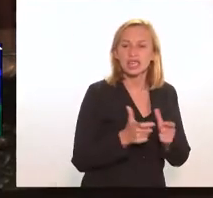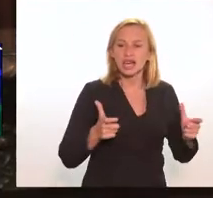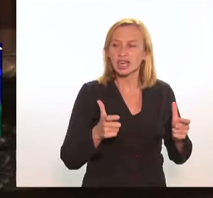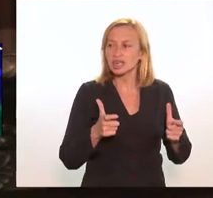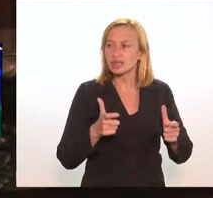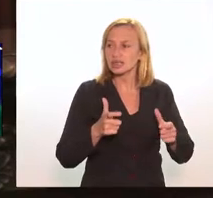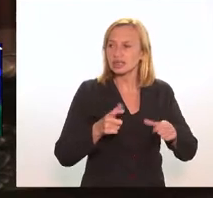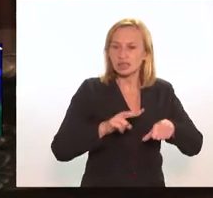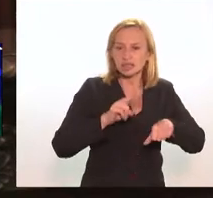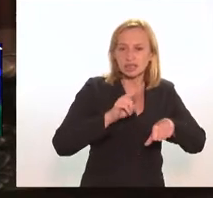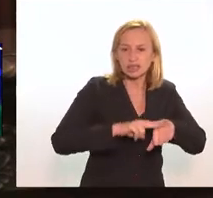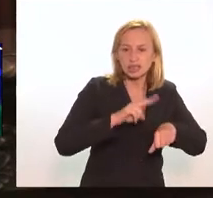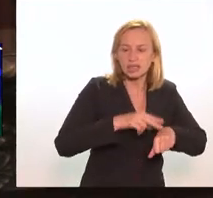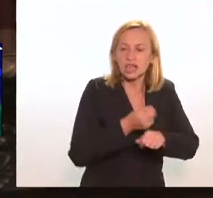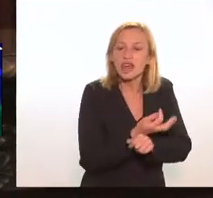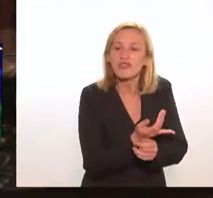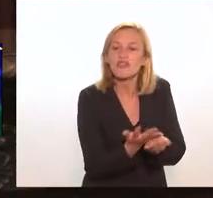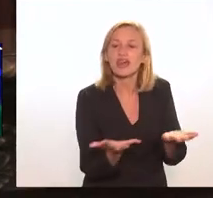verde.